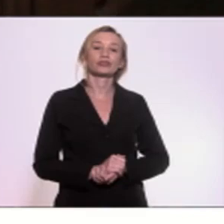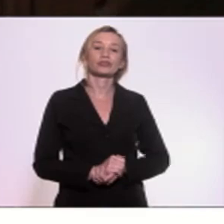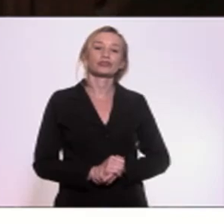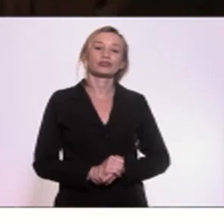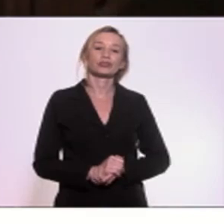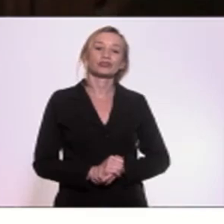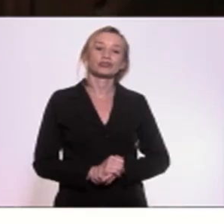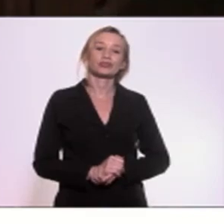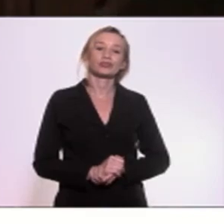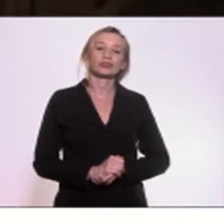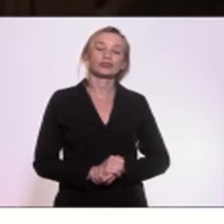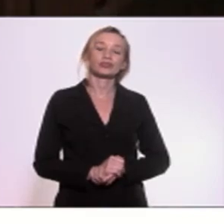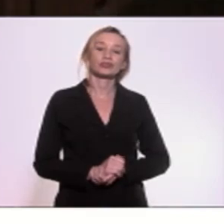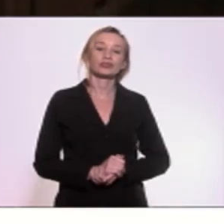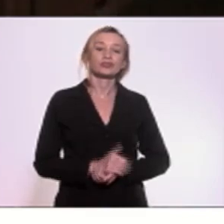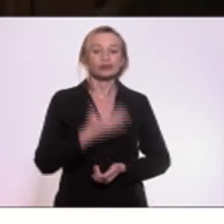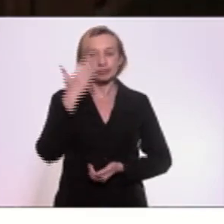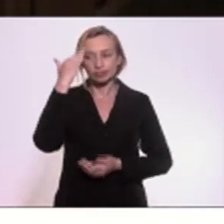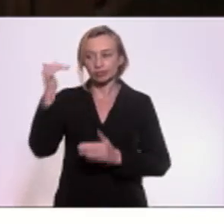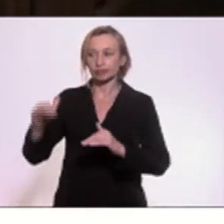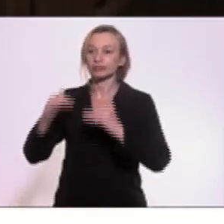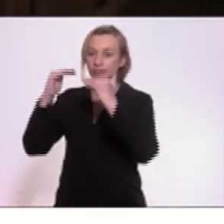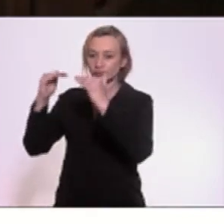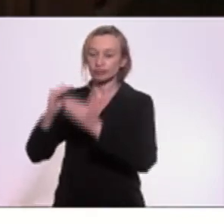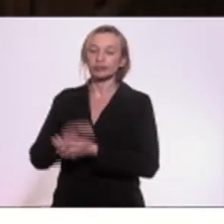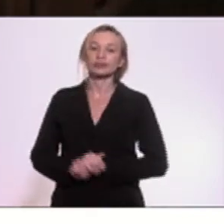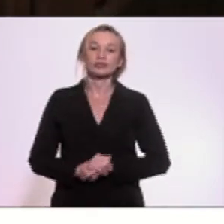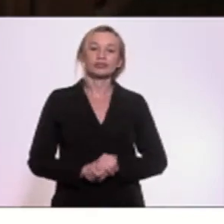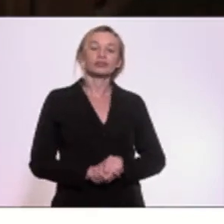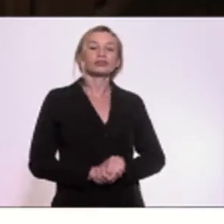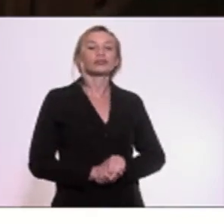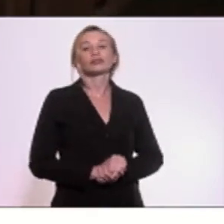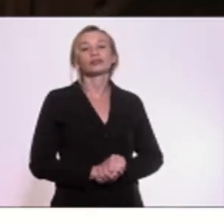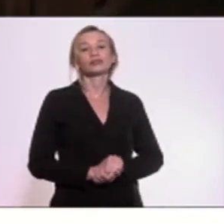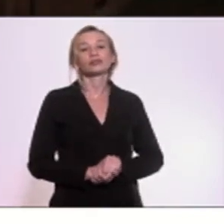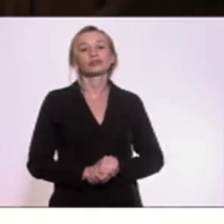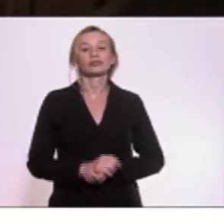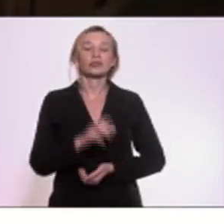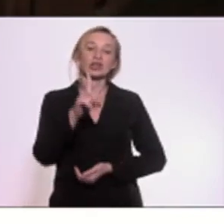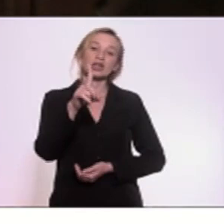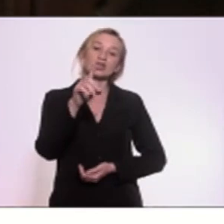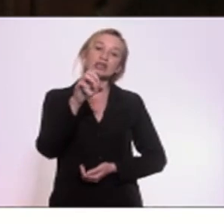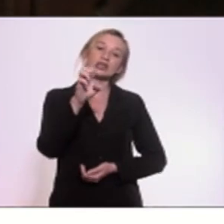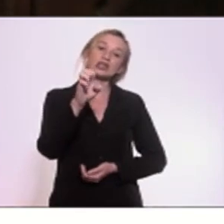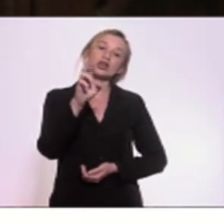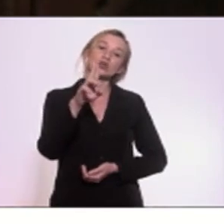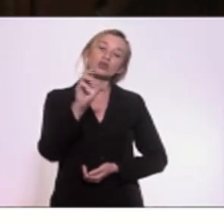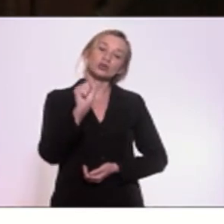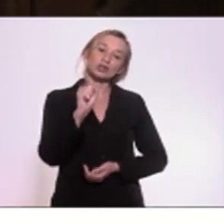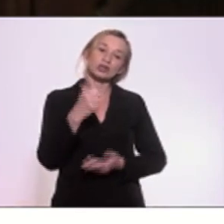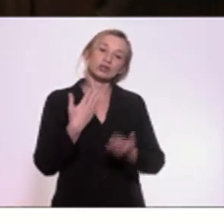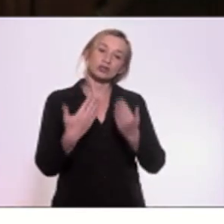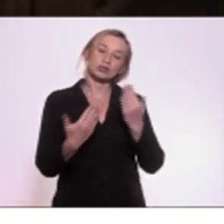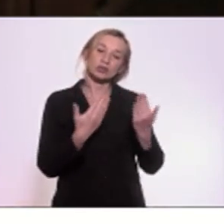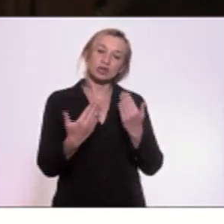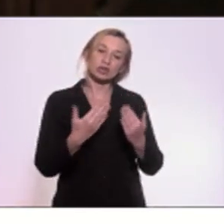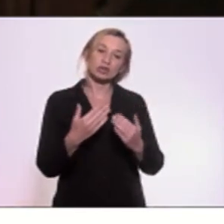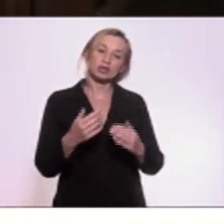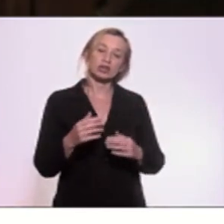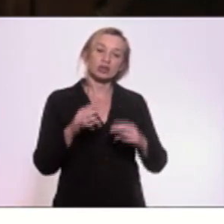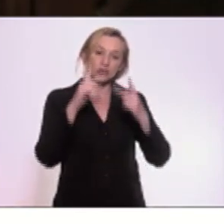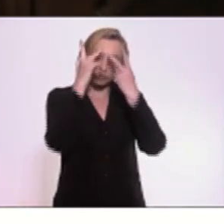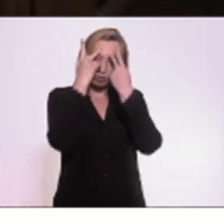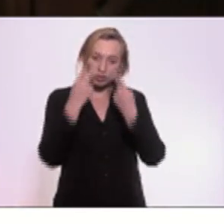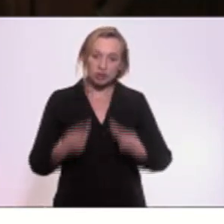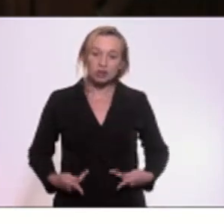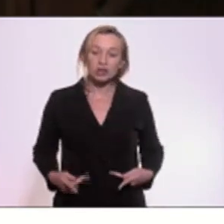sabe, até Vossa Excelência, que essa deusa, humanidade, era um